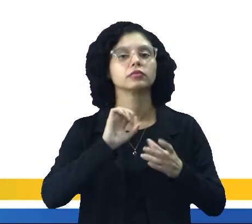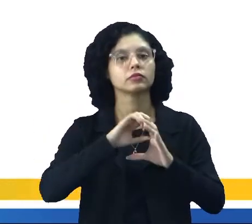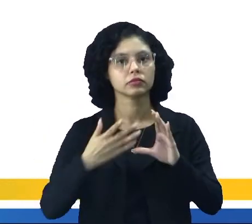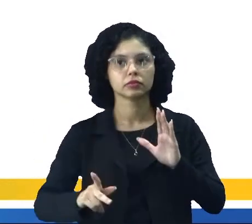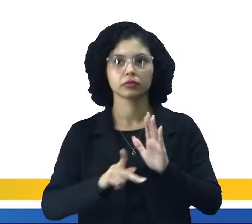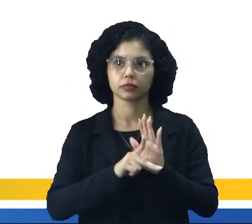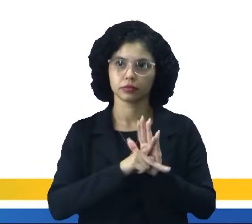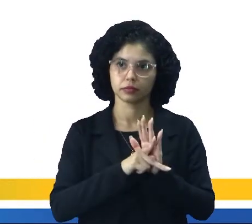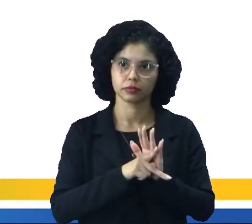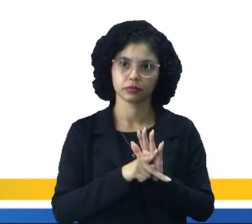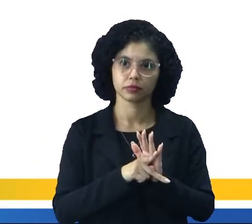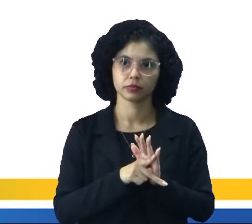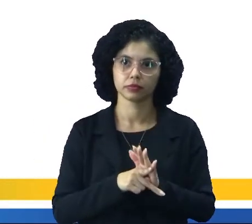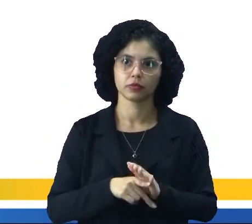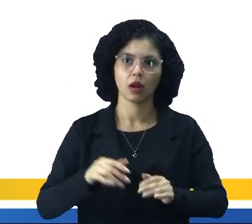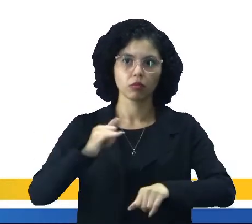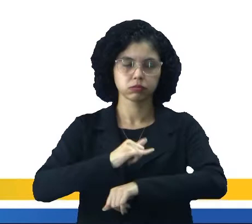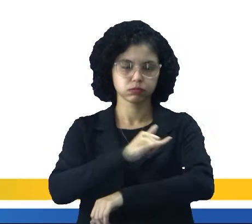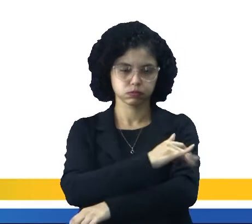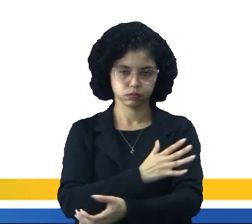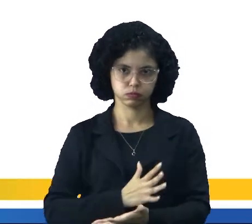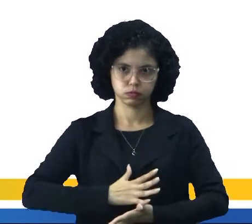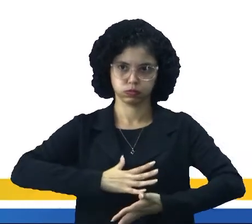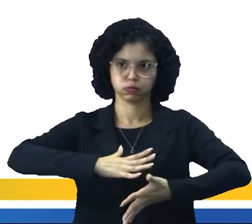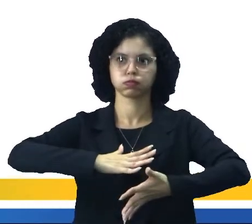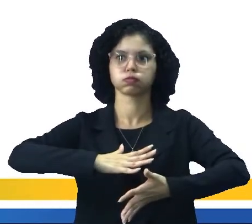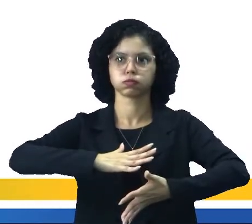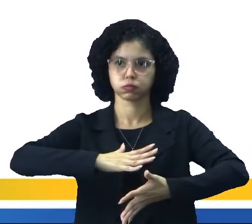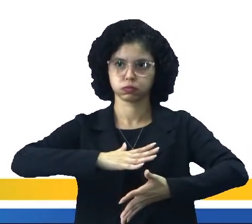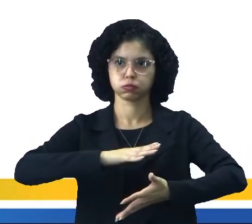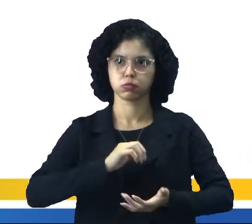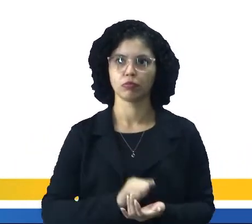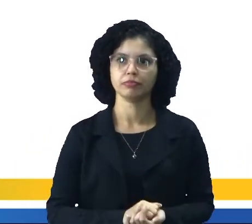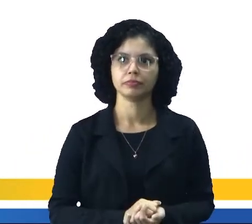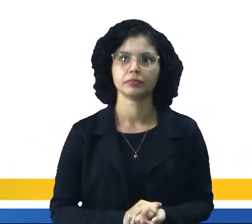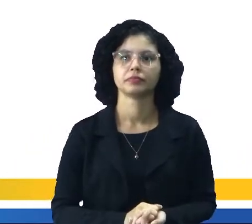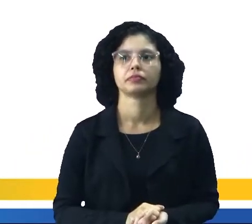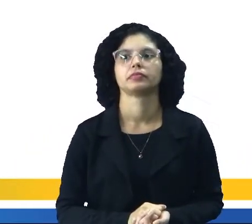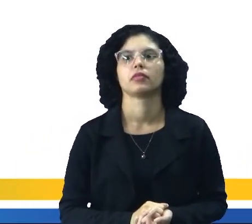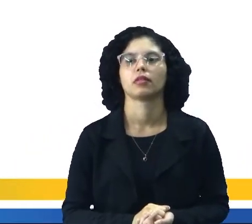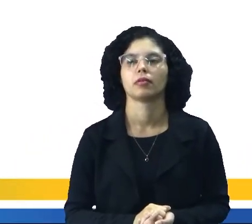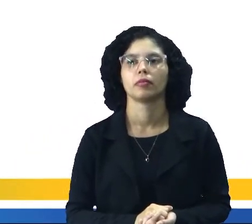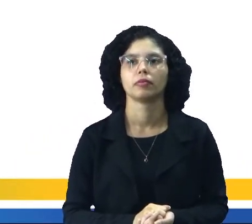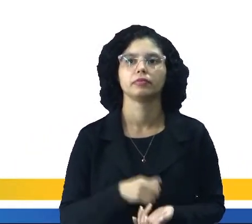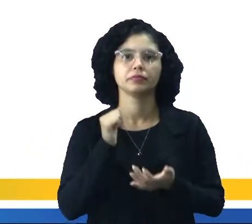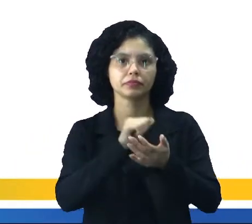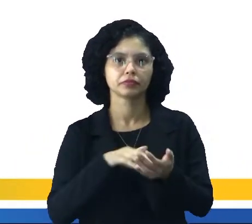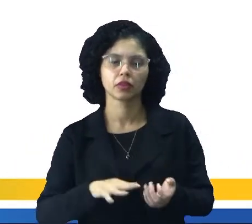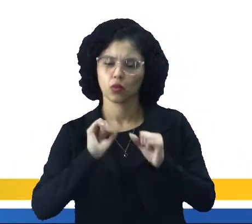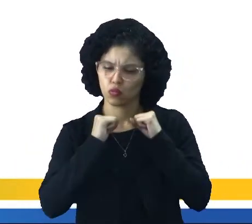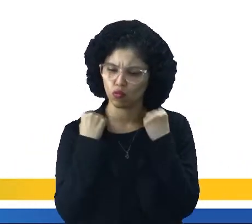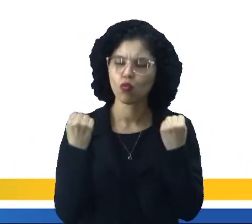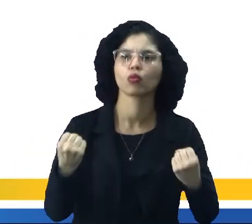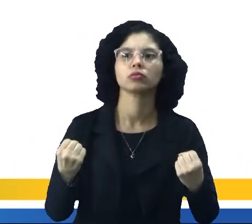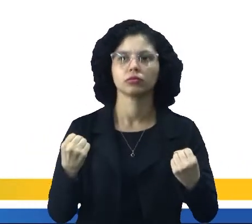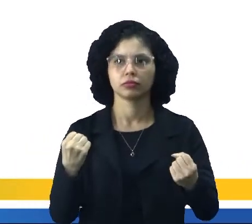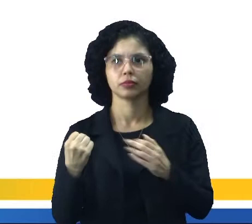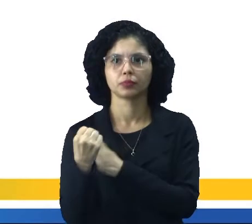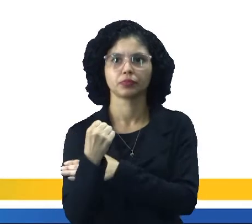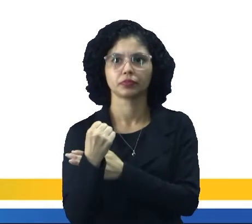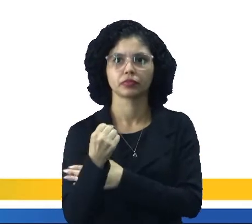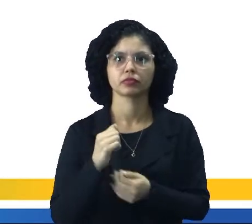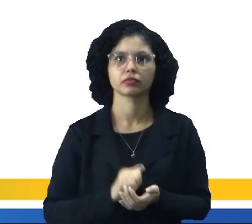característica principal seria bastante gordura corporal, né? Seria um bom direcionamento para ele, atividades de força, modalidade de